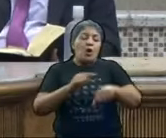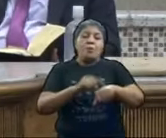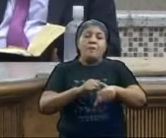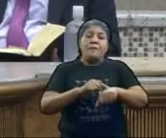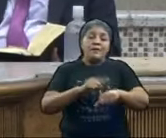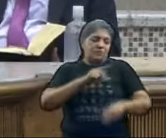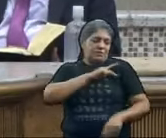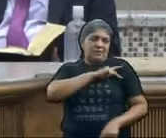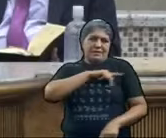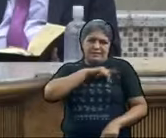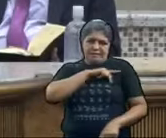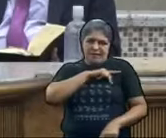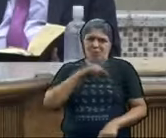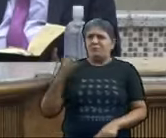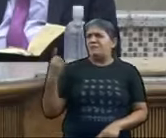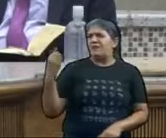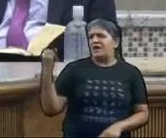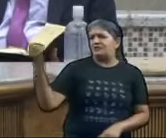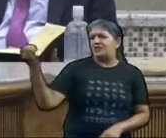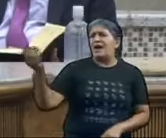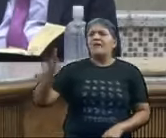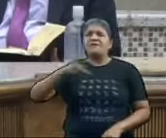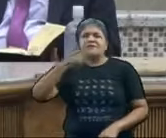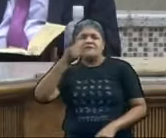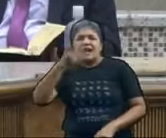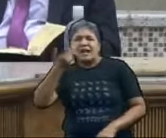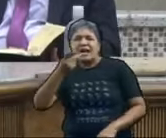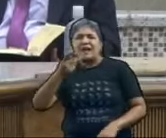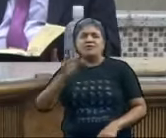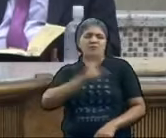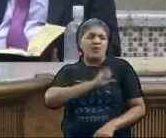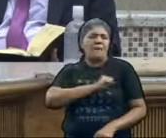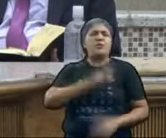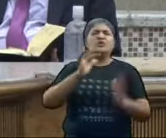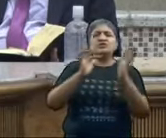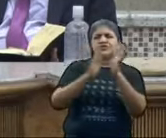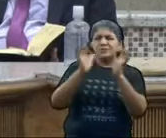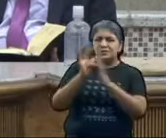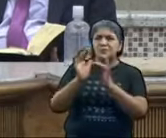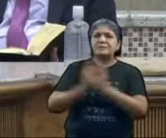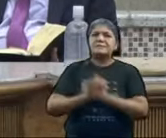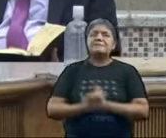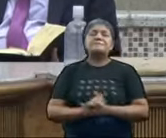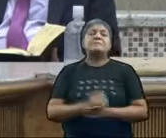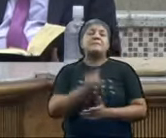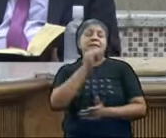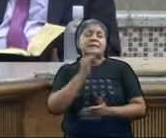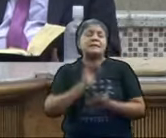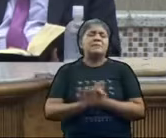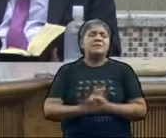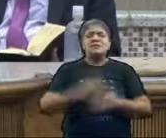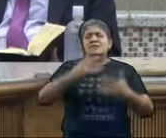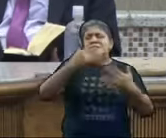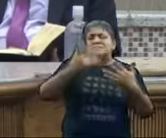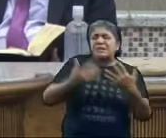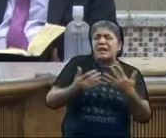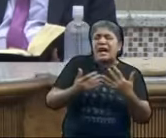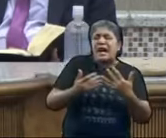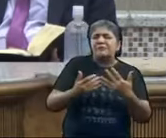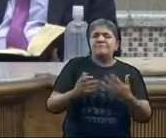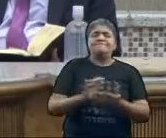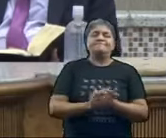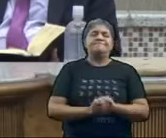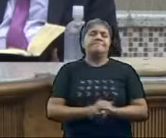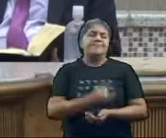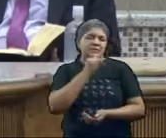Areópago. E diz o texto sagrado que quando Paulo terminou de pregar sobre a ressurreição dos mortos, Paulo fez o